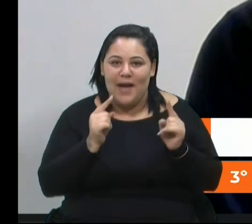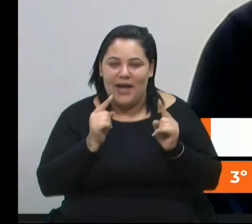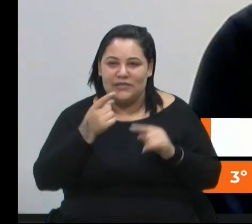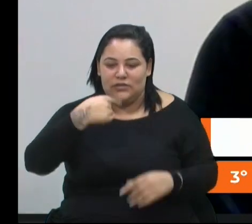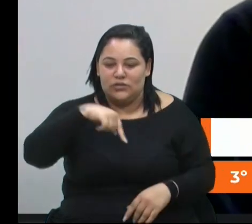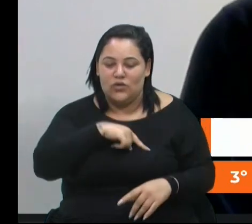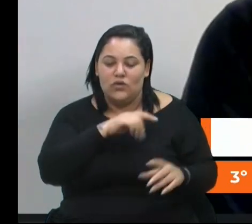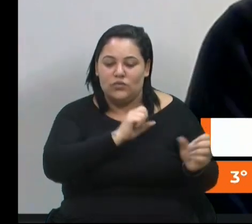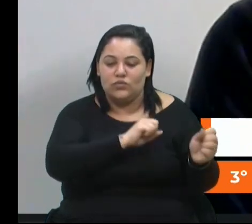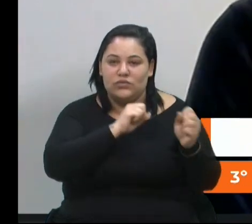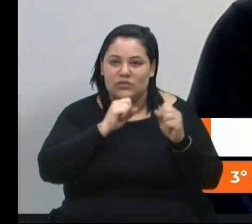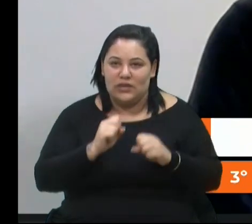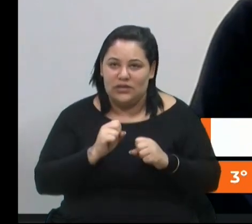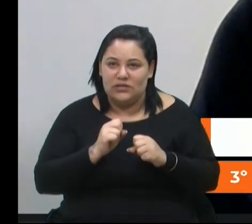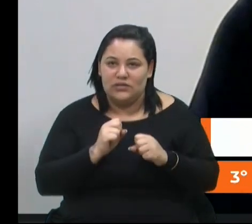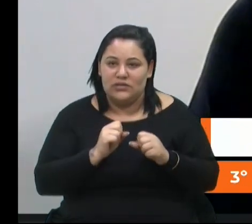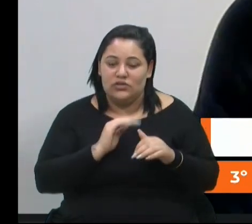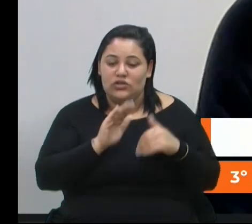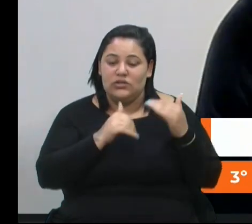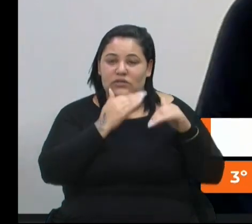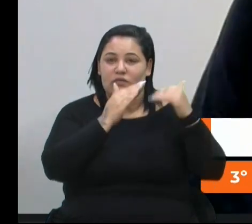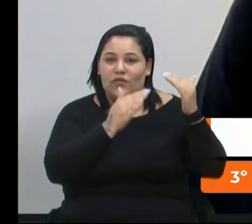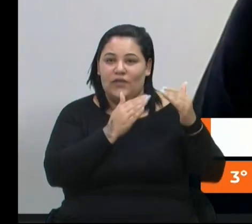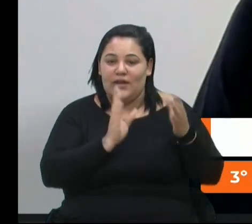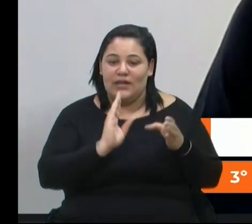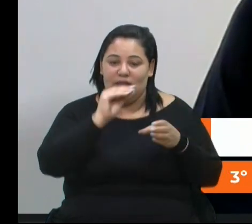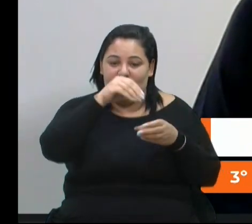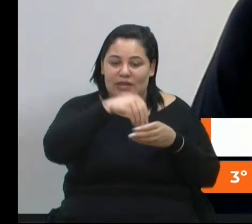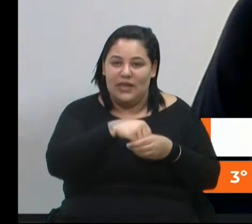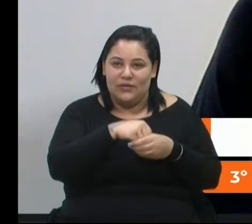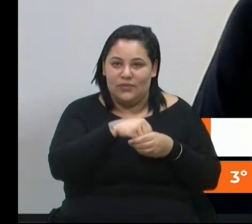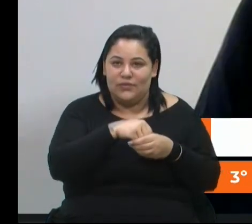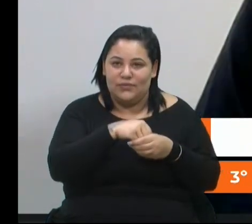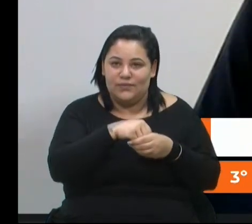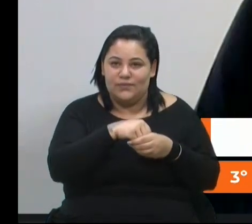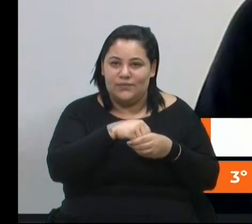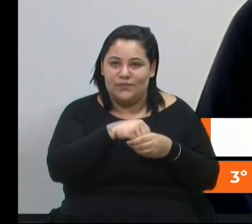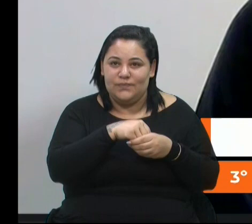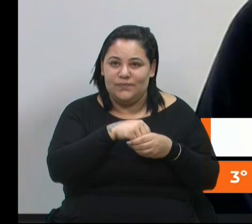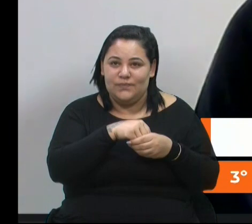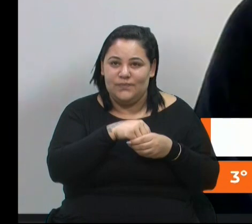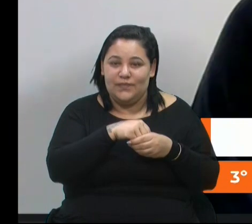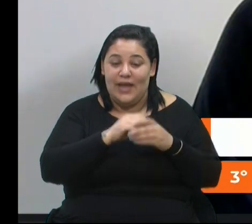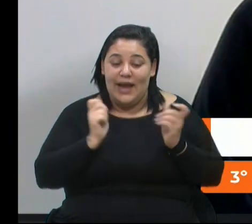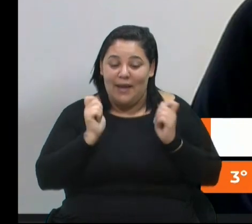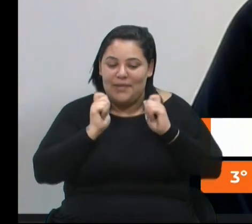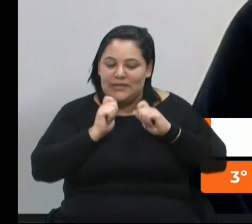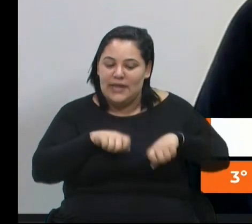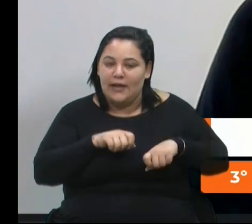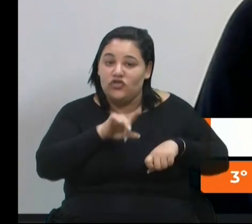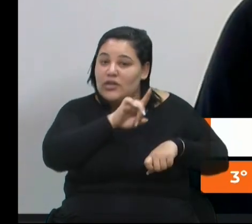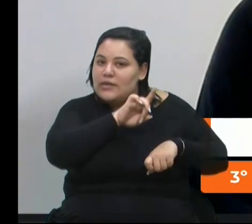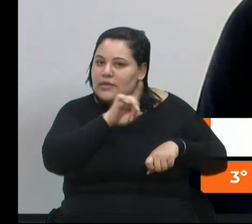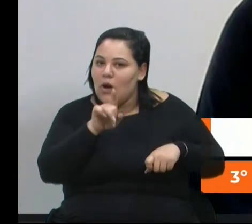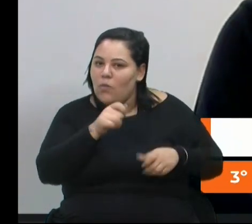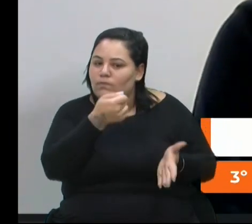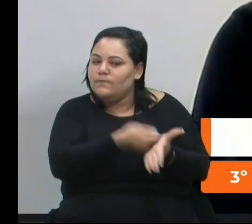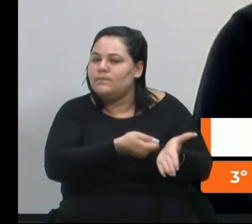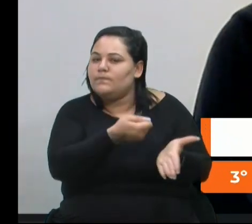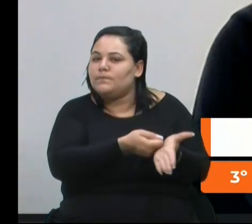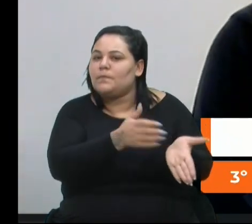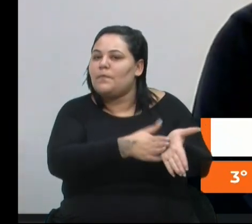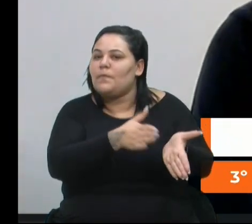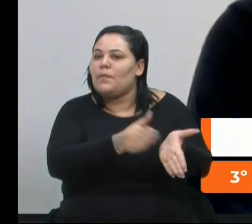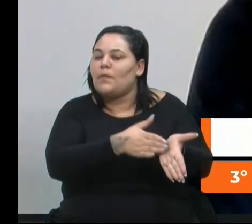gente pudesse desenvolvê-las dentro do seu ritmo e não forçá-las a andar dentro do ritmo do